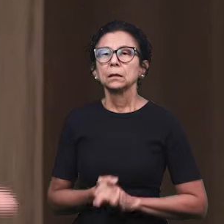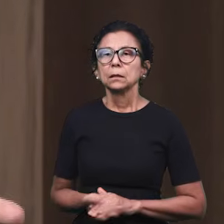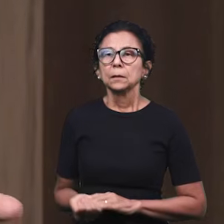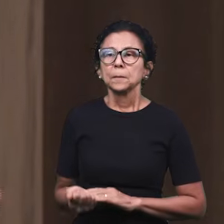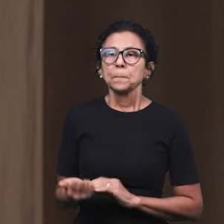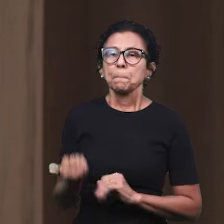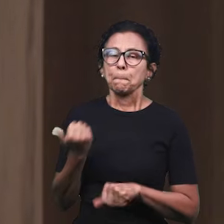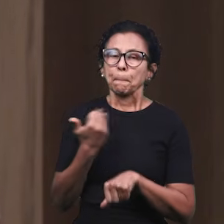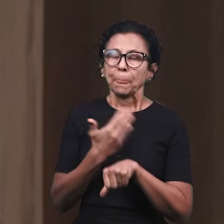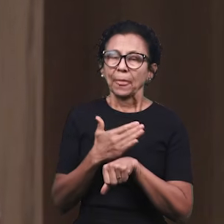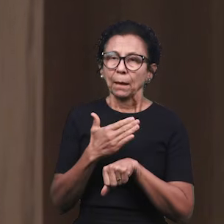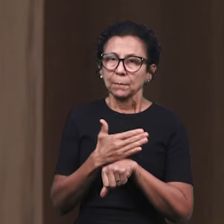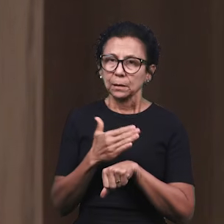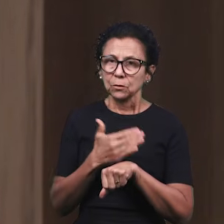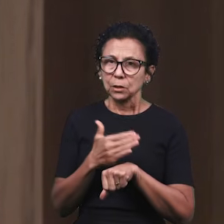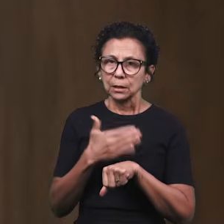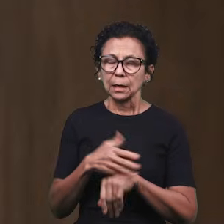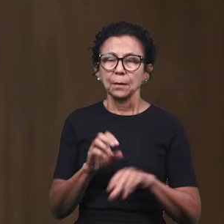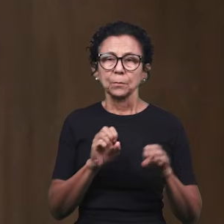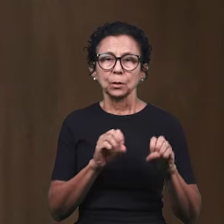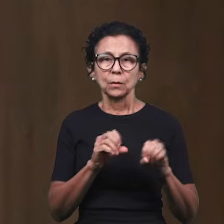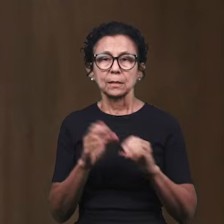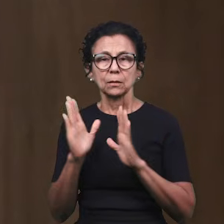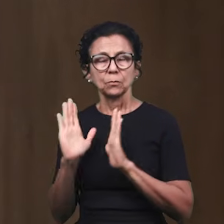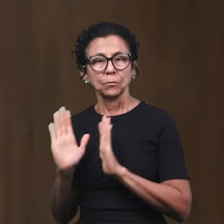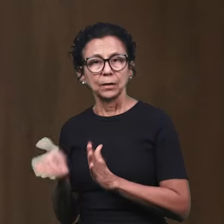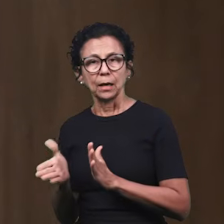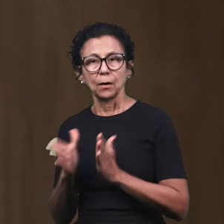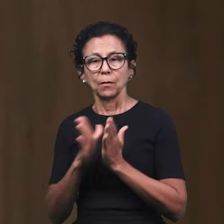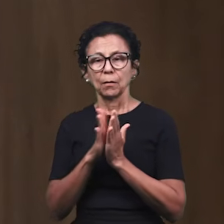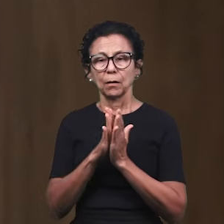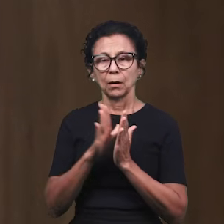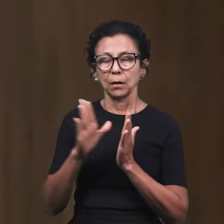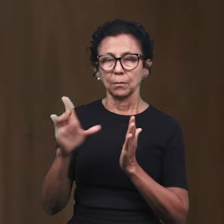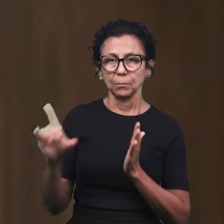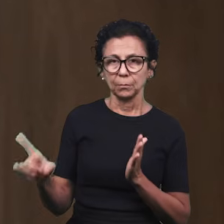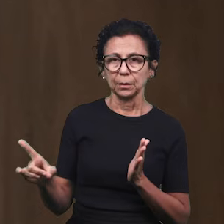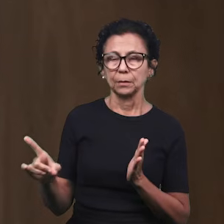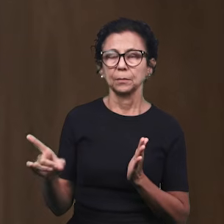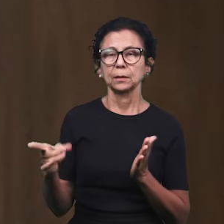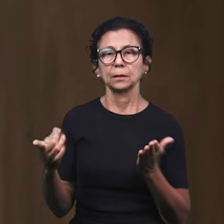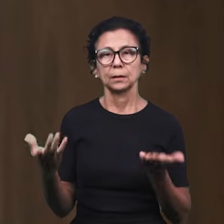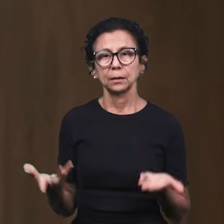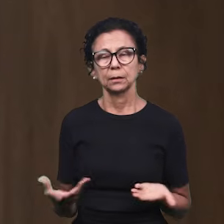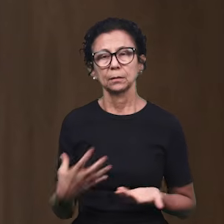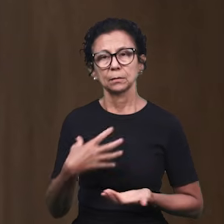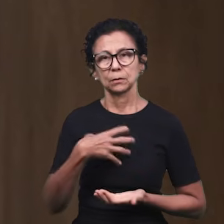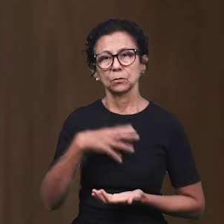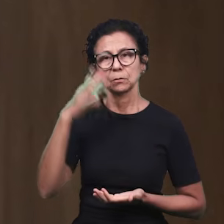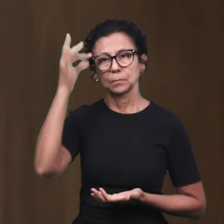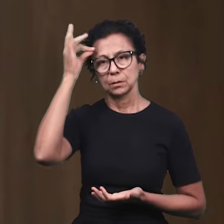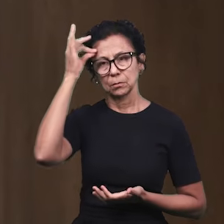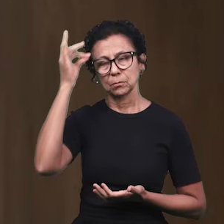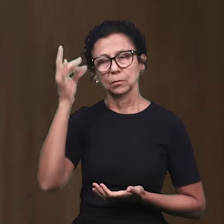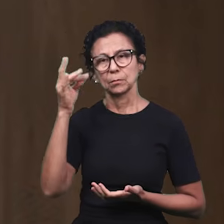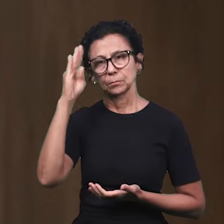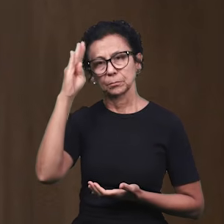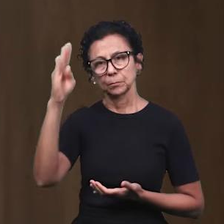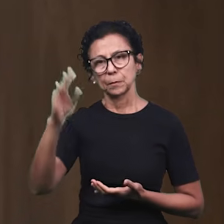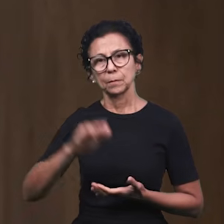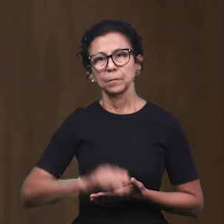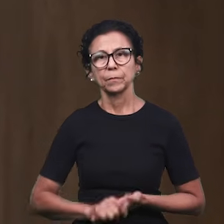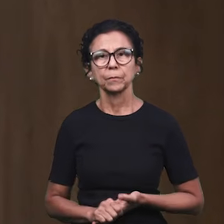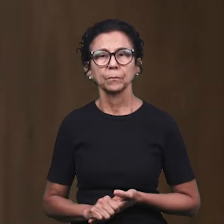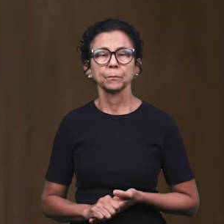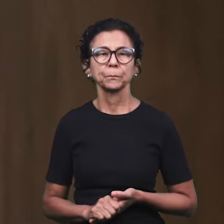seu sentido espiritual. Bom, o título Pesca Maravilhosa está muito bem colocado aqui,